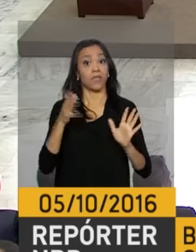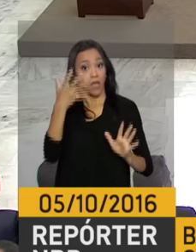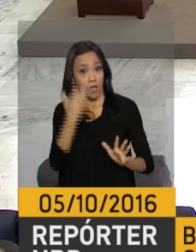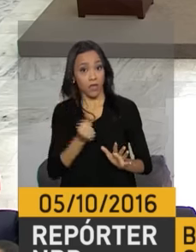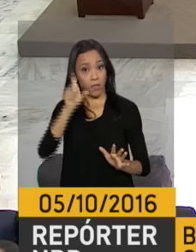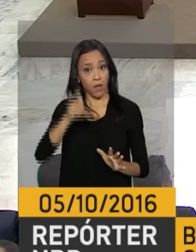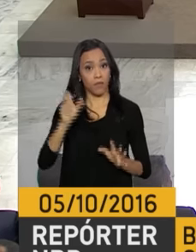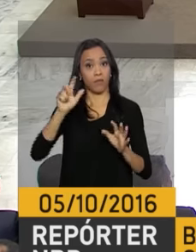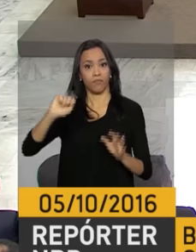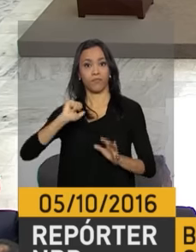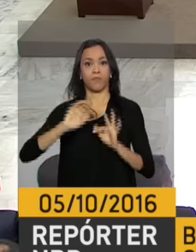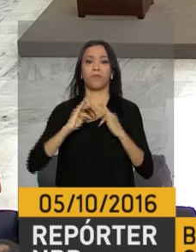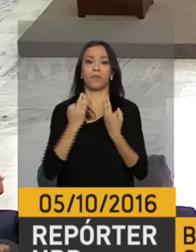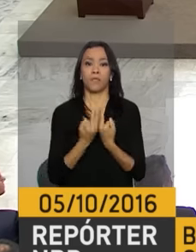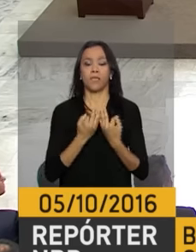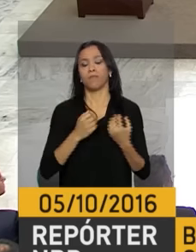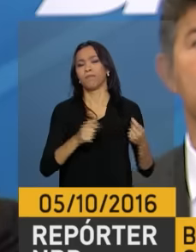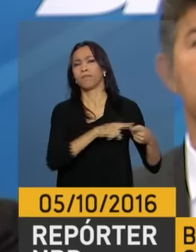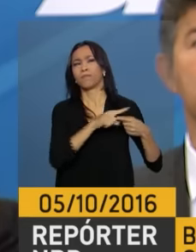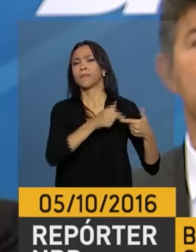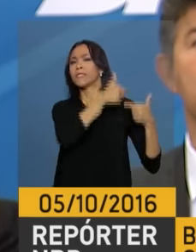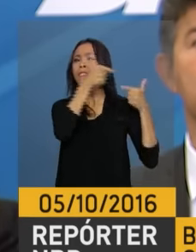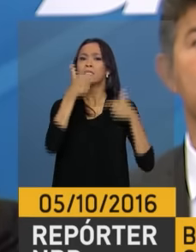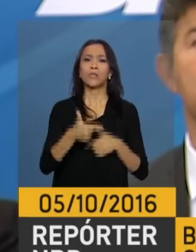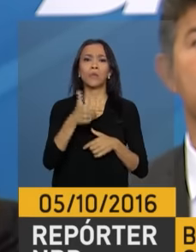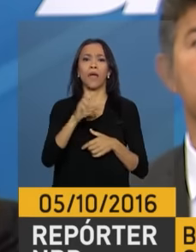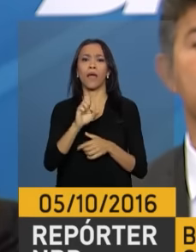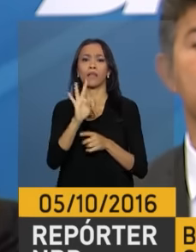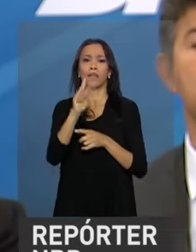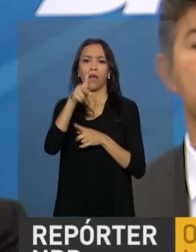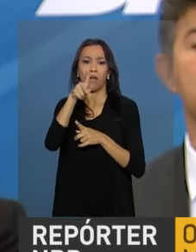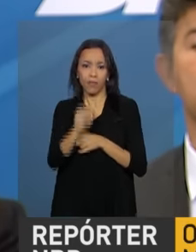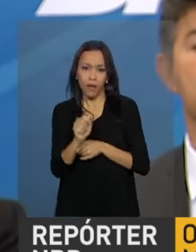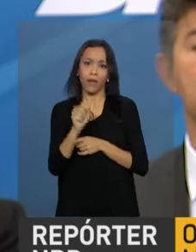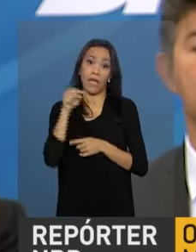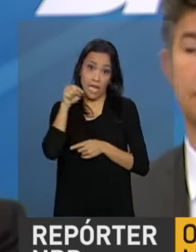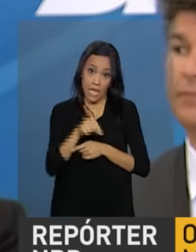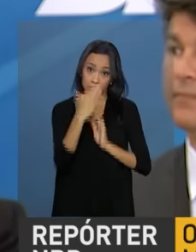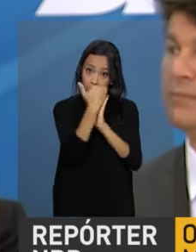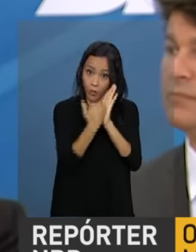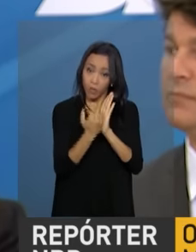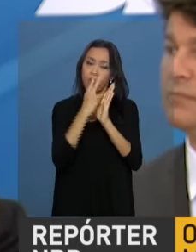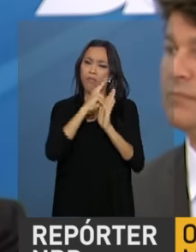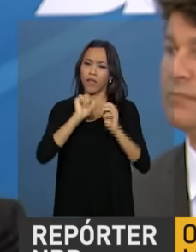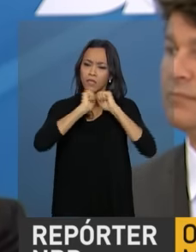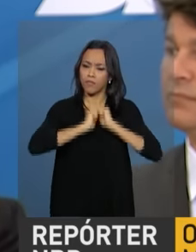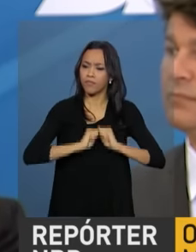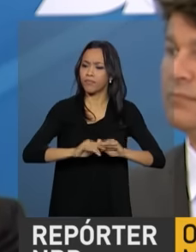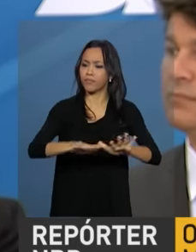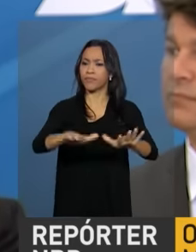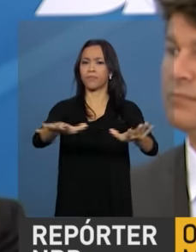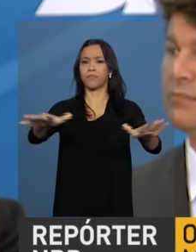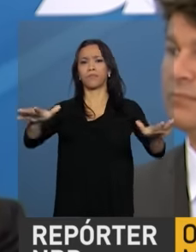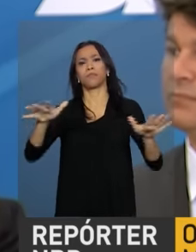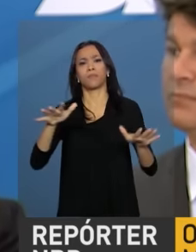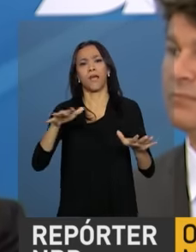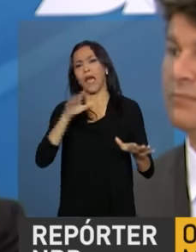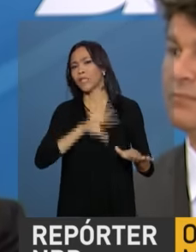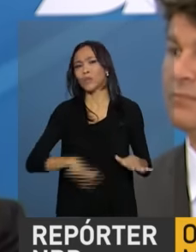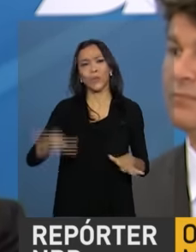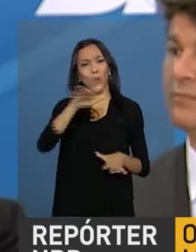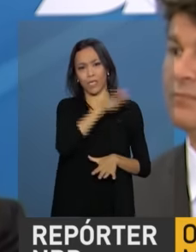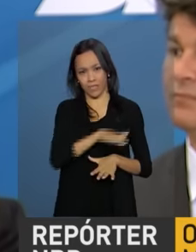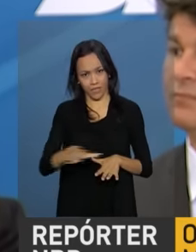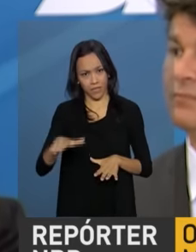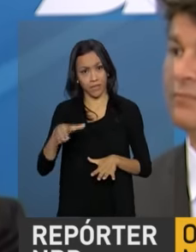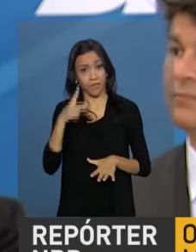Família. Numa segunda etapa, esse programa poderá e deverá ser estendido a todas as crianças brasileiras. Mas vamos tratar